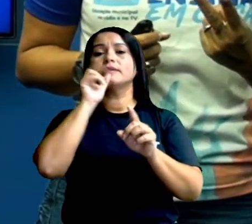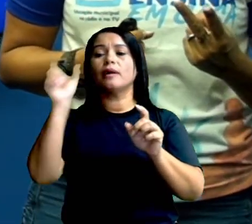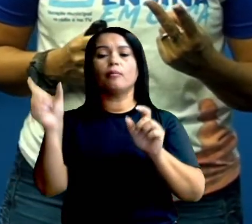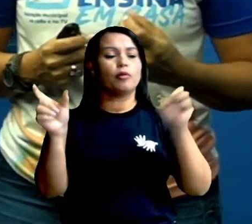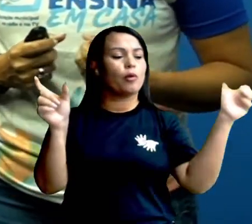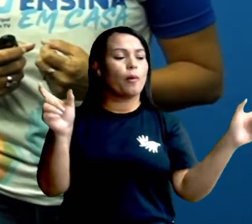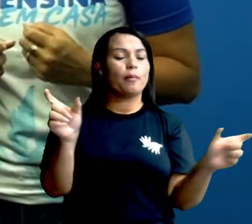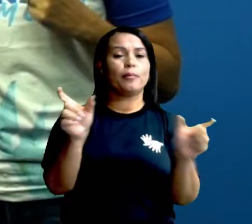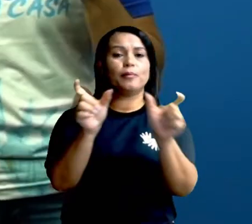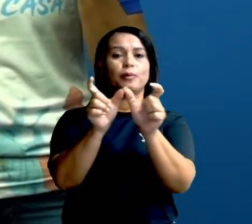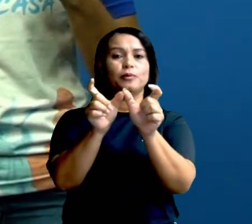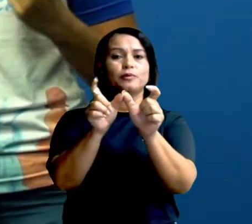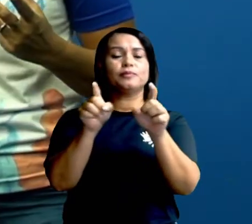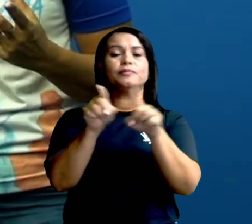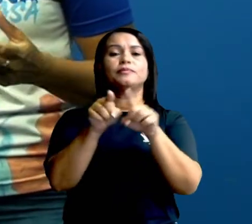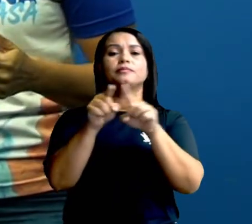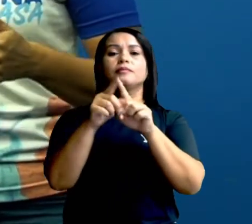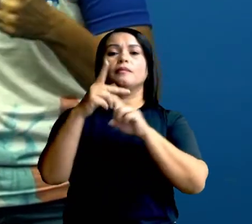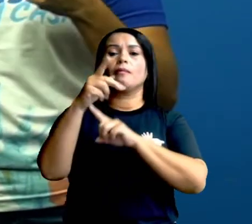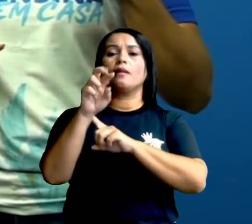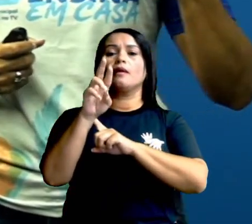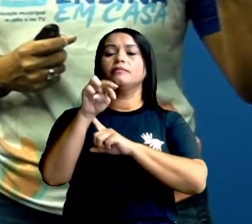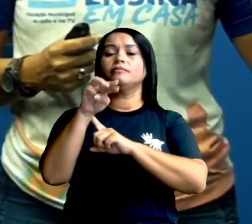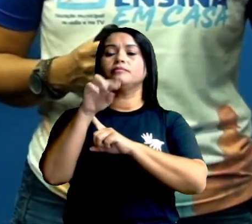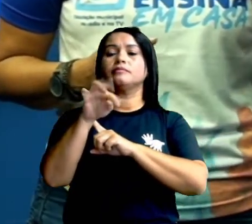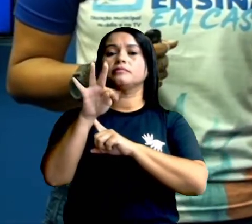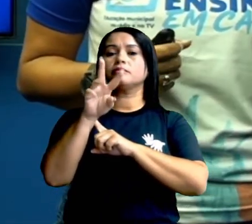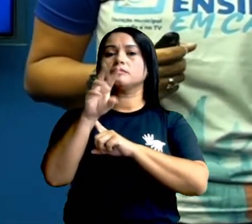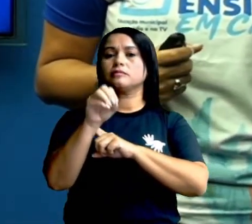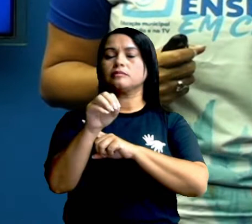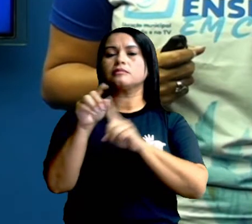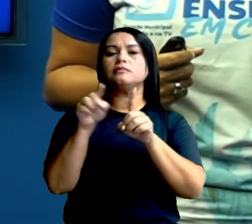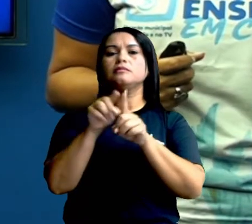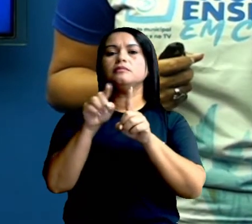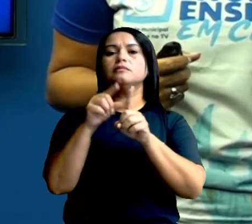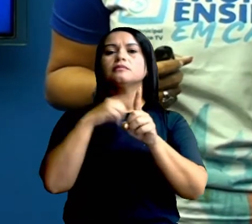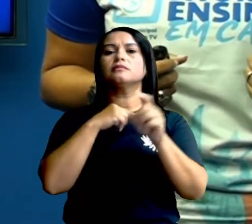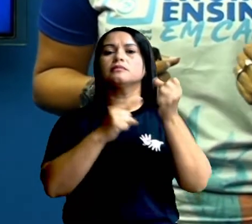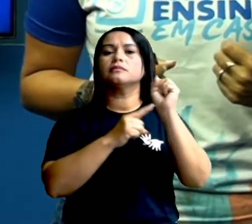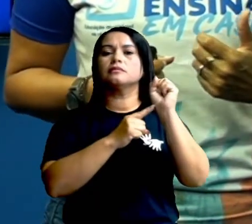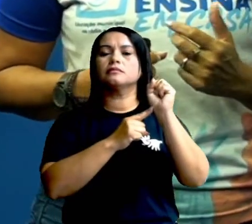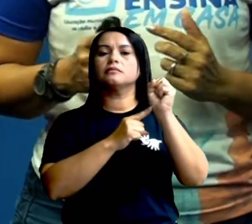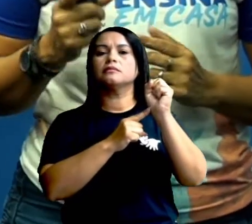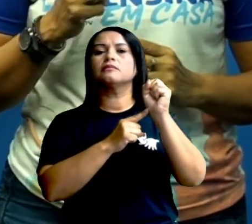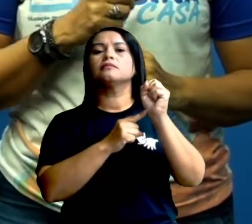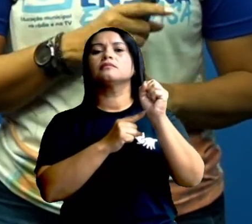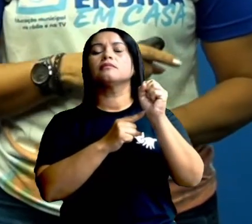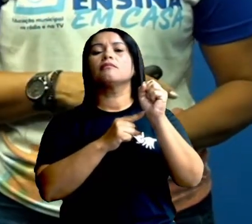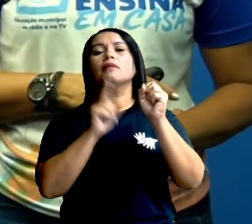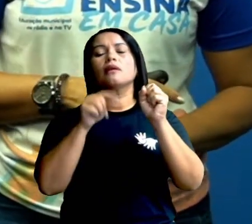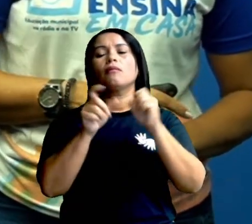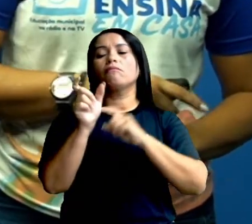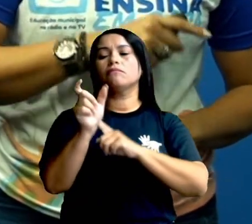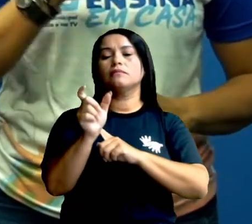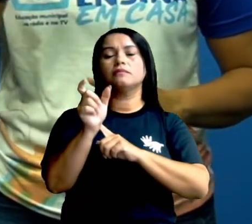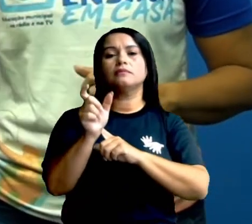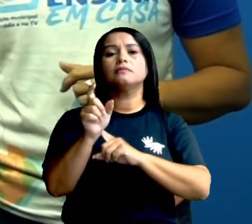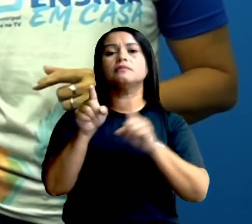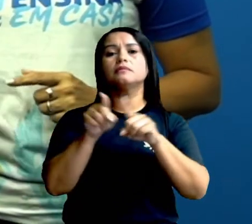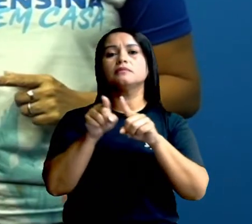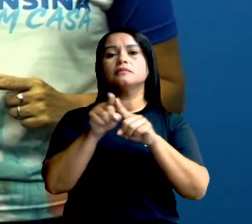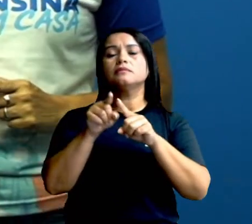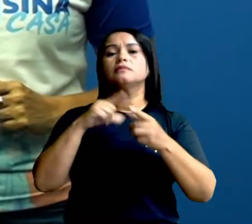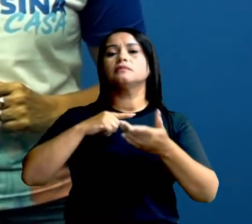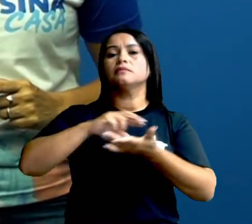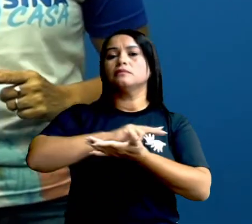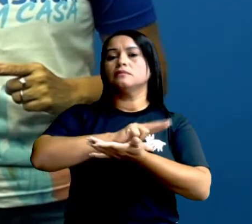formados por duas palavras. Primitivo, assim como no substantivo, é uma palavra primitiva, é o derivado